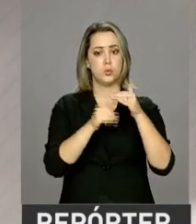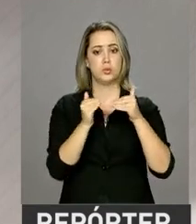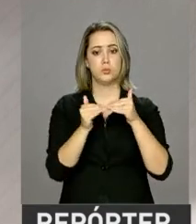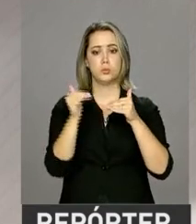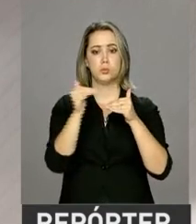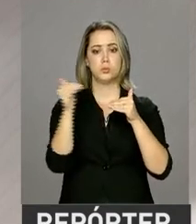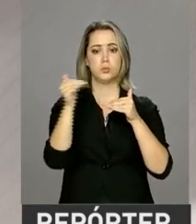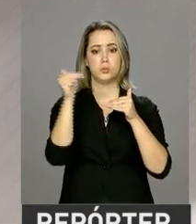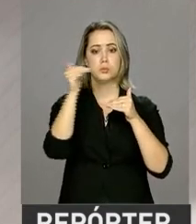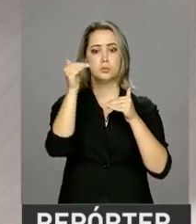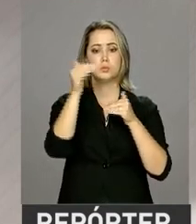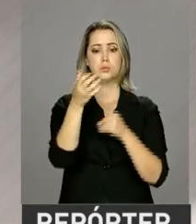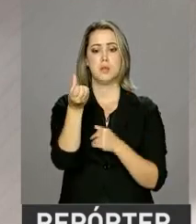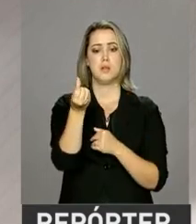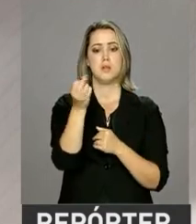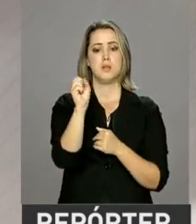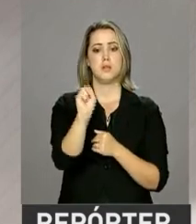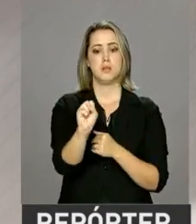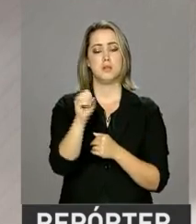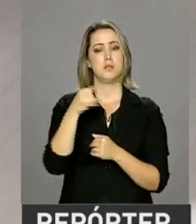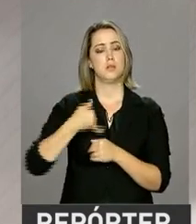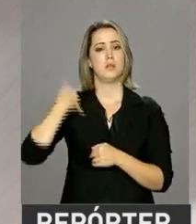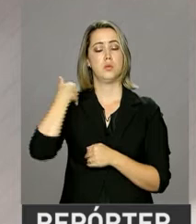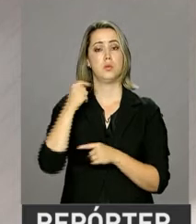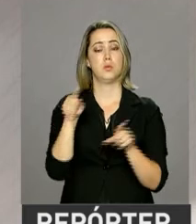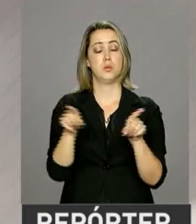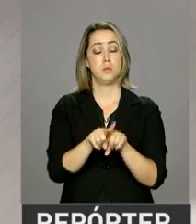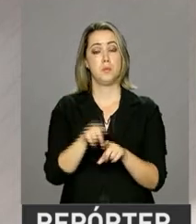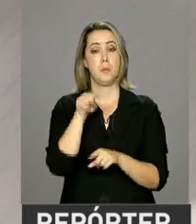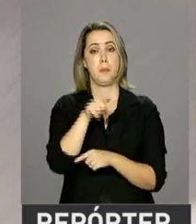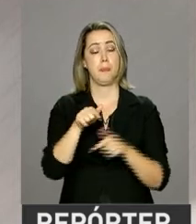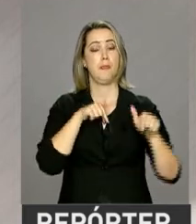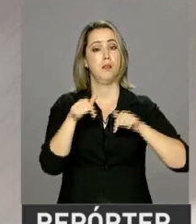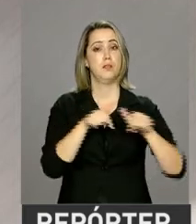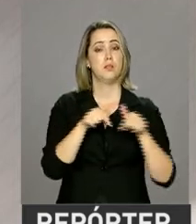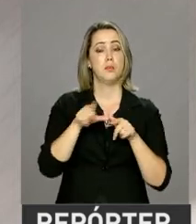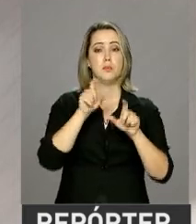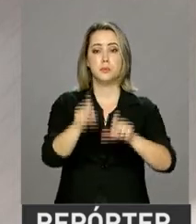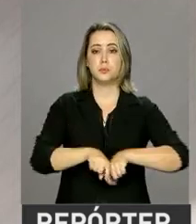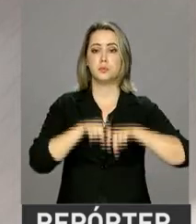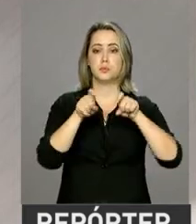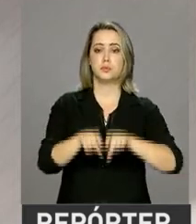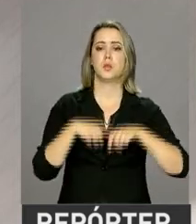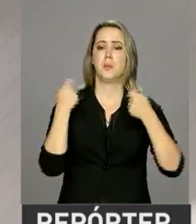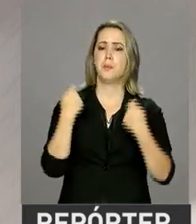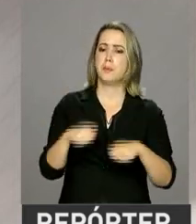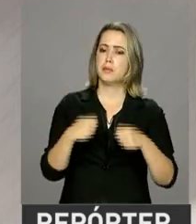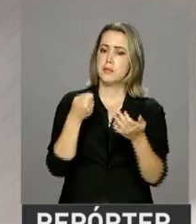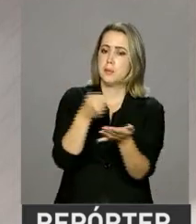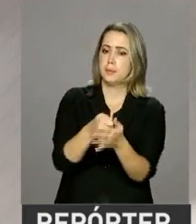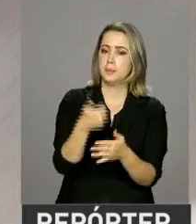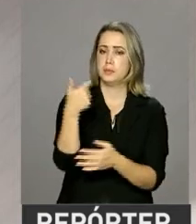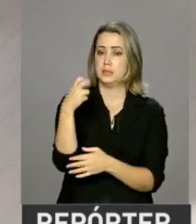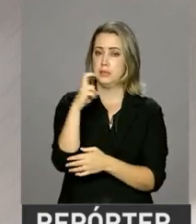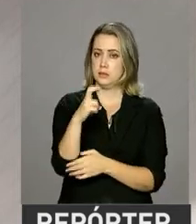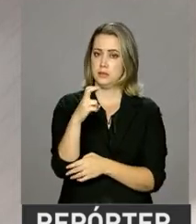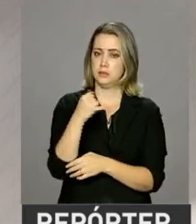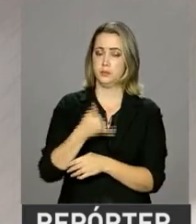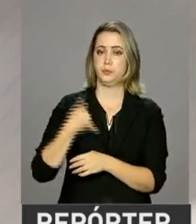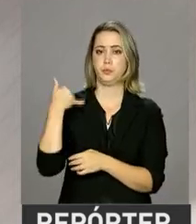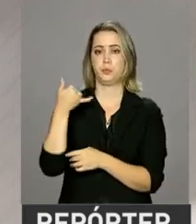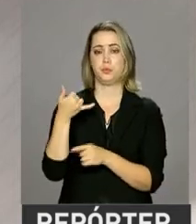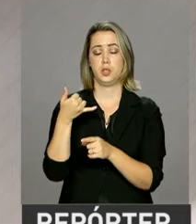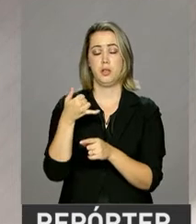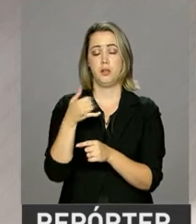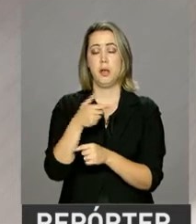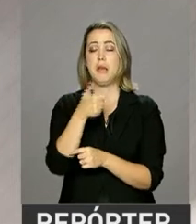atuais 65 para 68 anos trabalhadores rurais terão que contribuir por 15 anos para se aposentar e ter